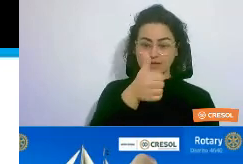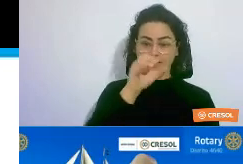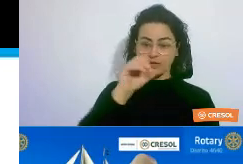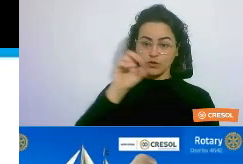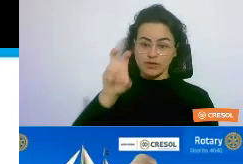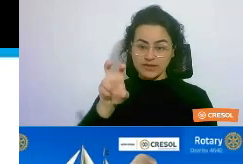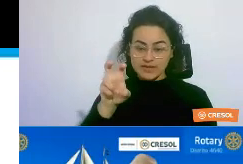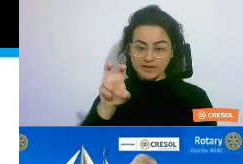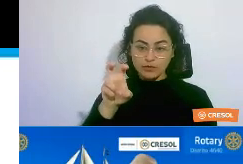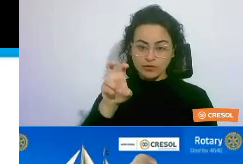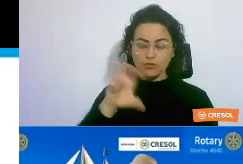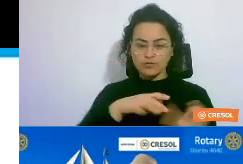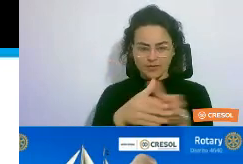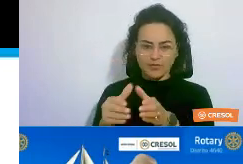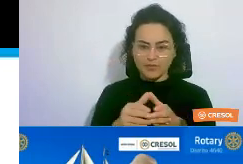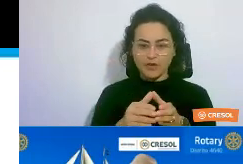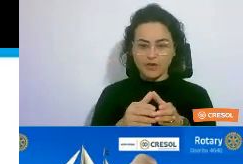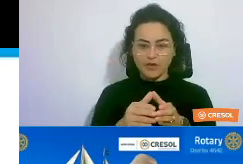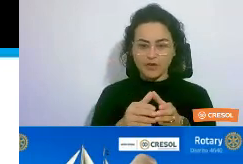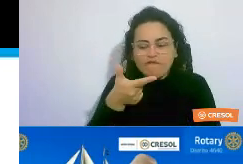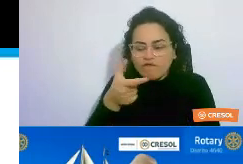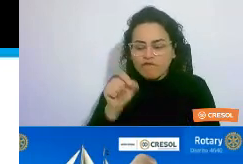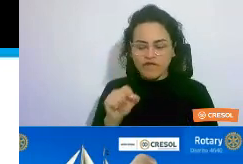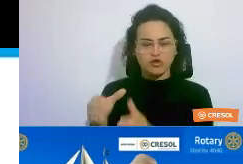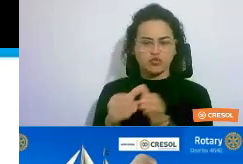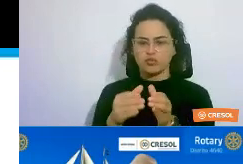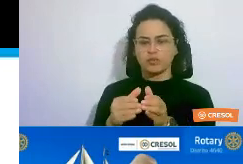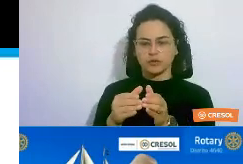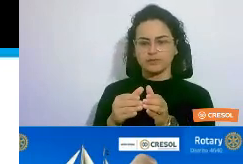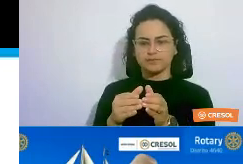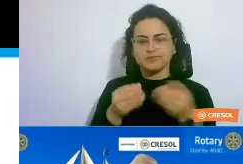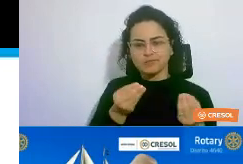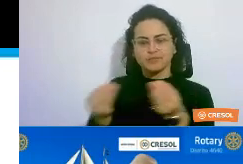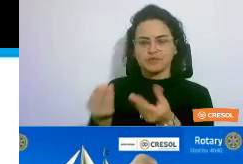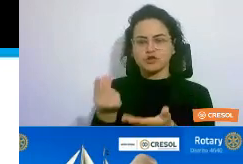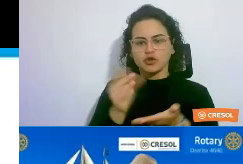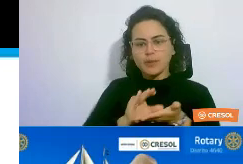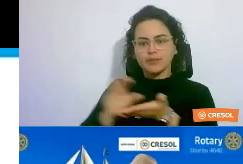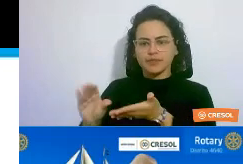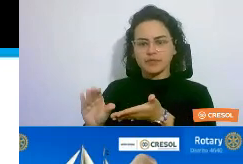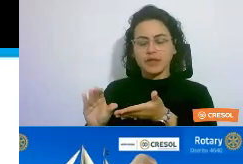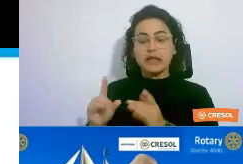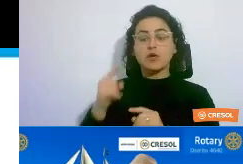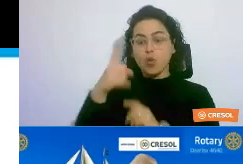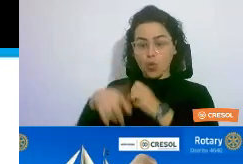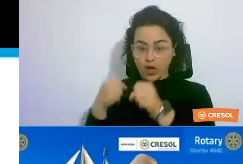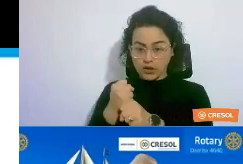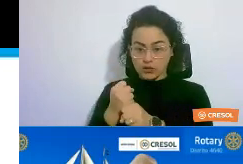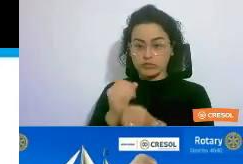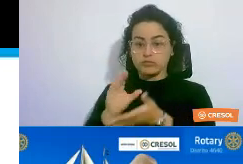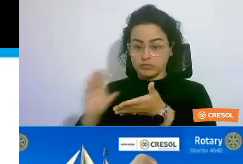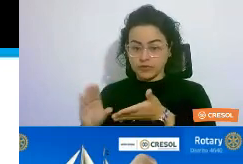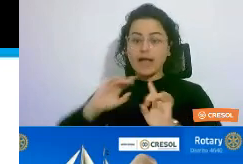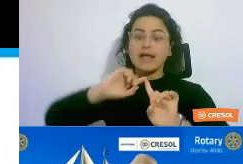20 recebem, naturalmente, um ano você recebe e um ano você não recebe, o distrital,